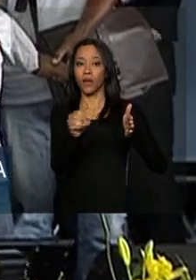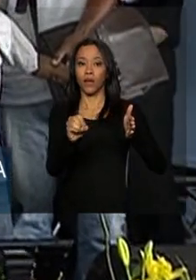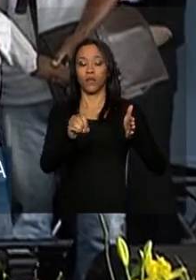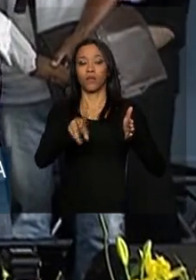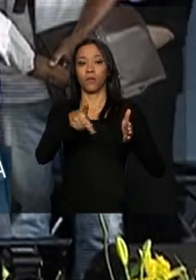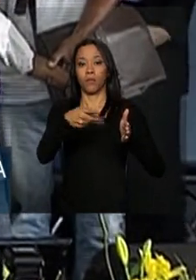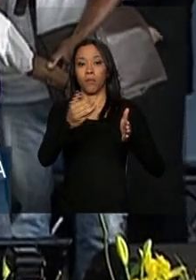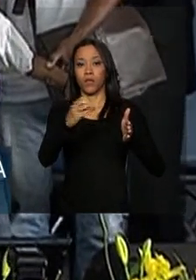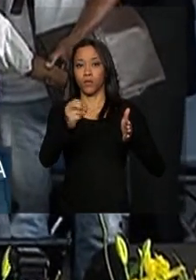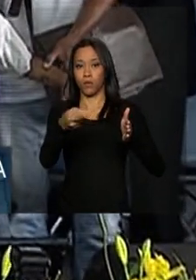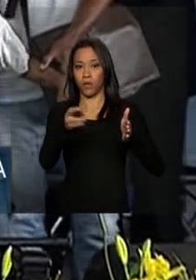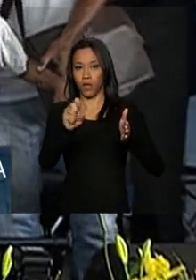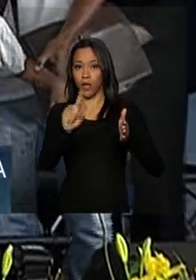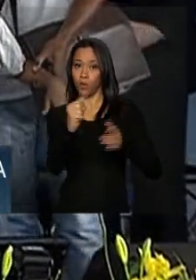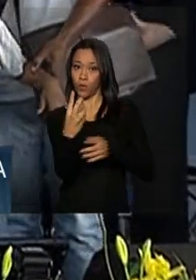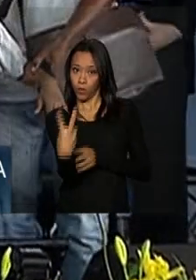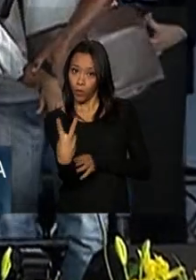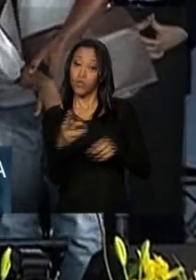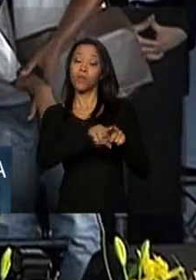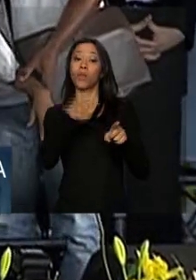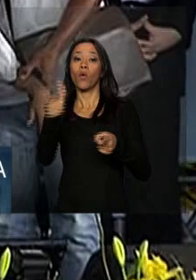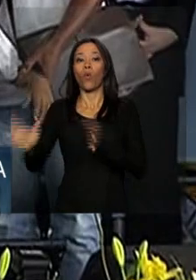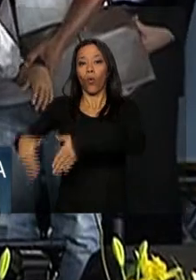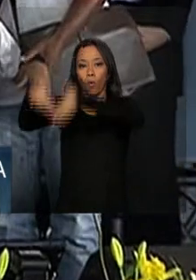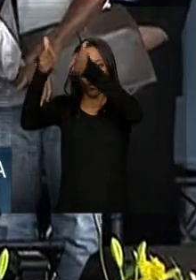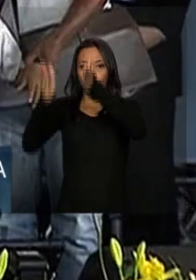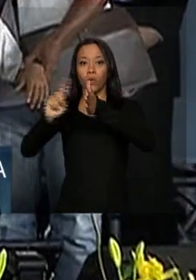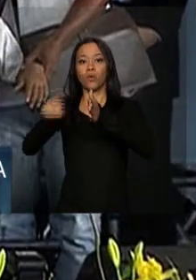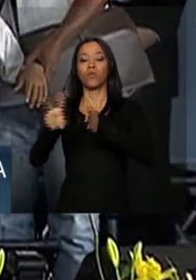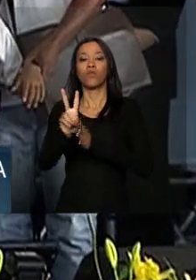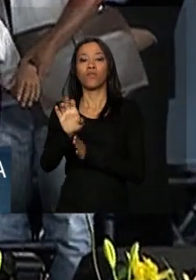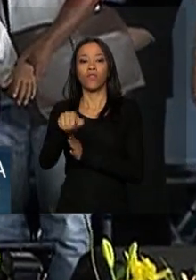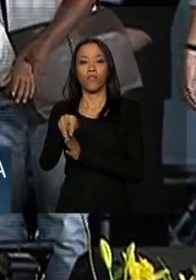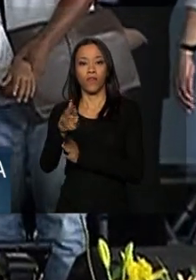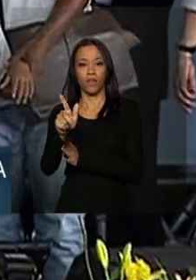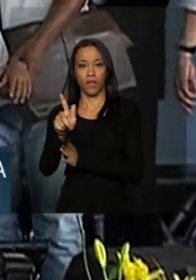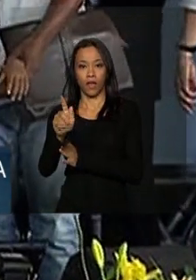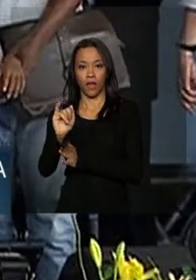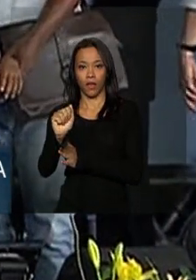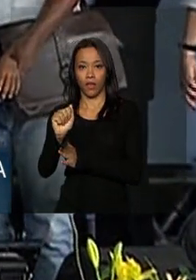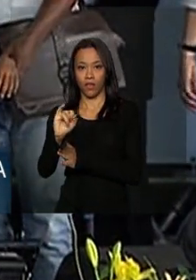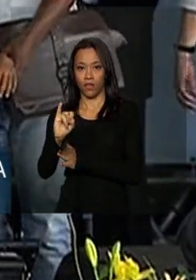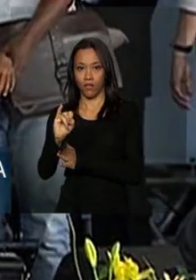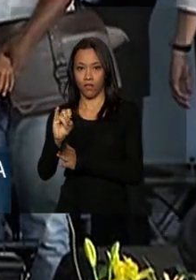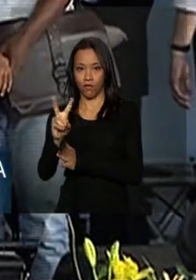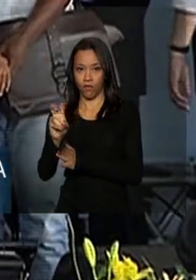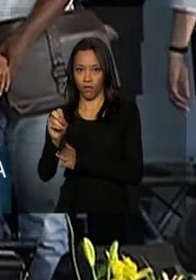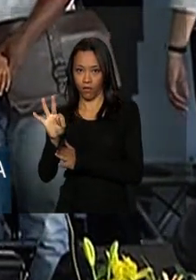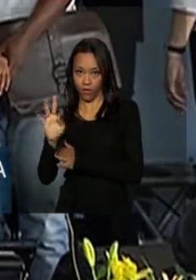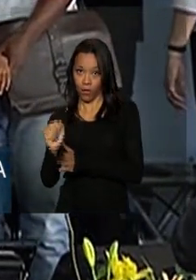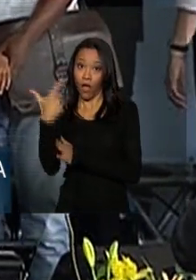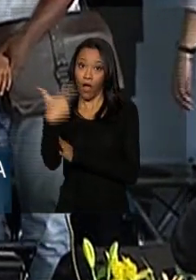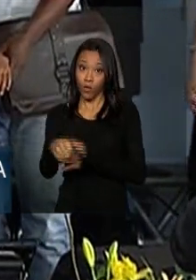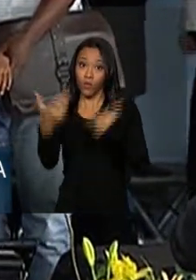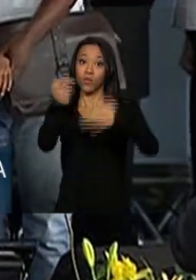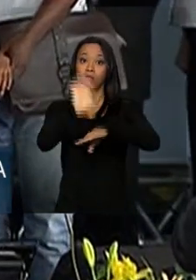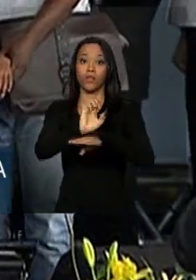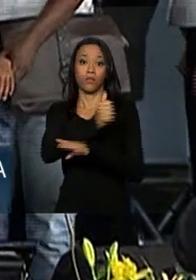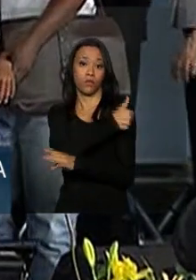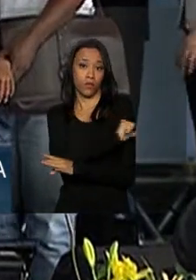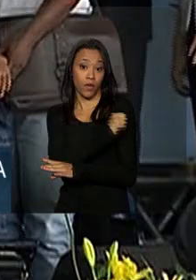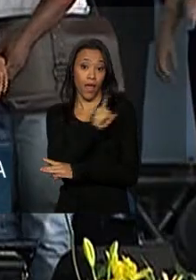e 2 e Vivenda das Gaivotas, lá no bairro do Cosmos, no Rio de Janeiro. Essa é a